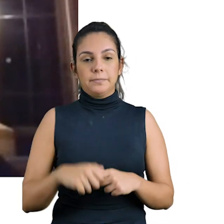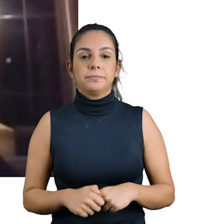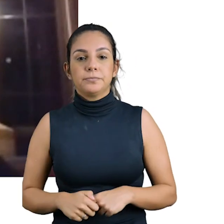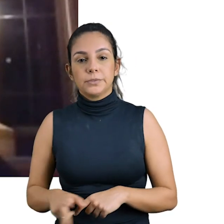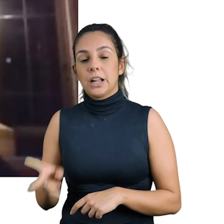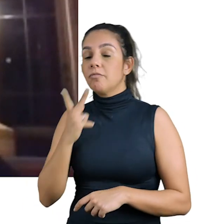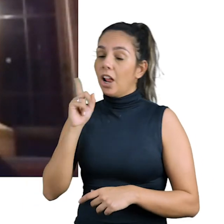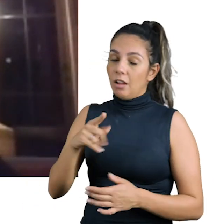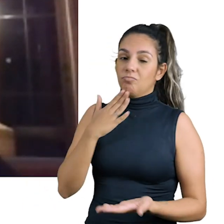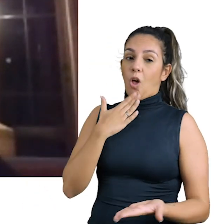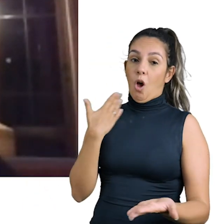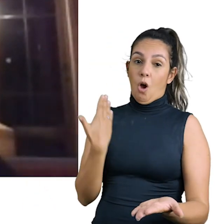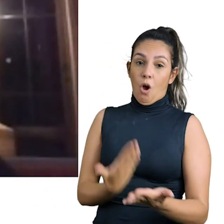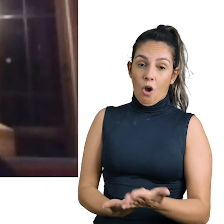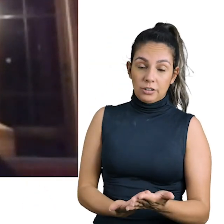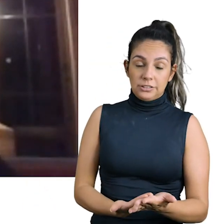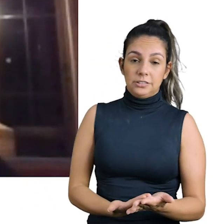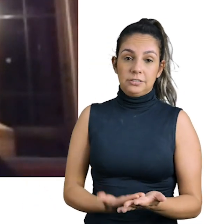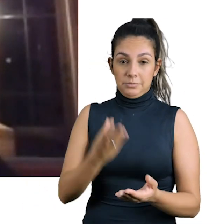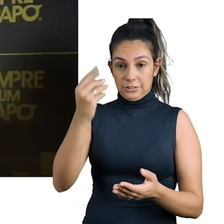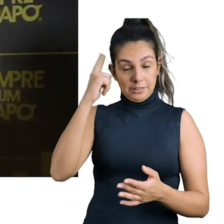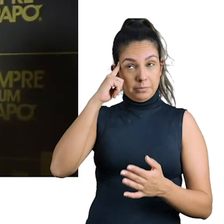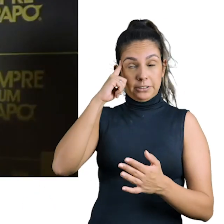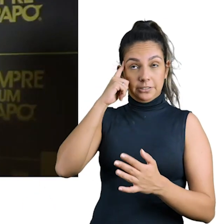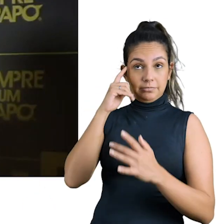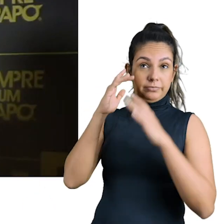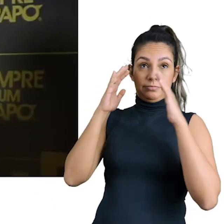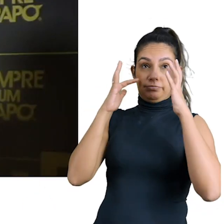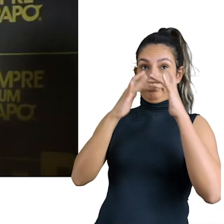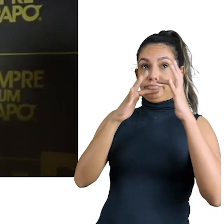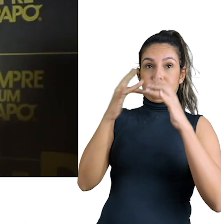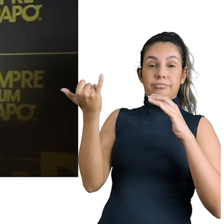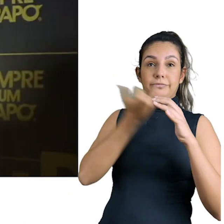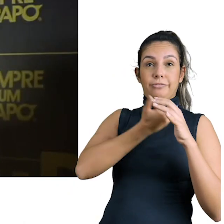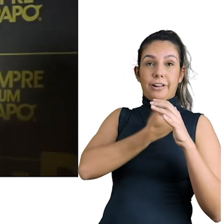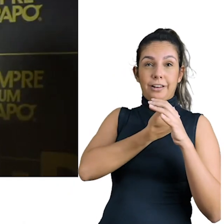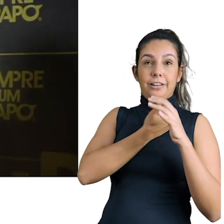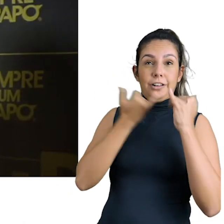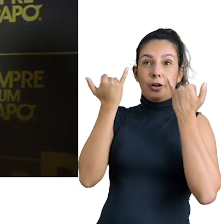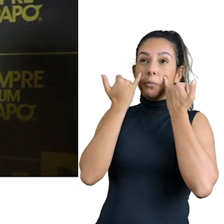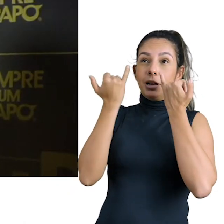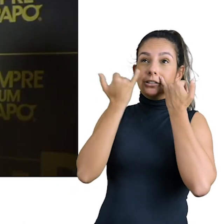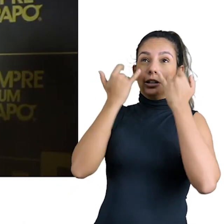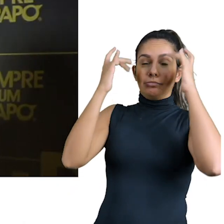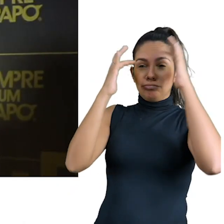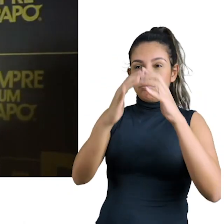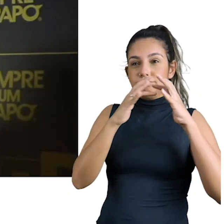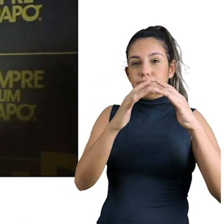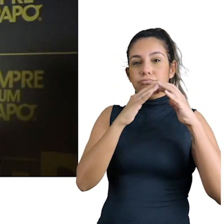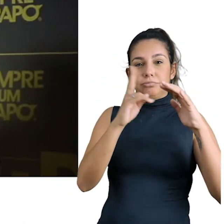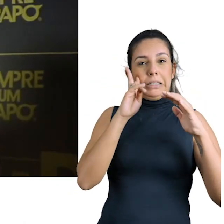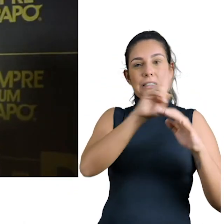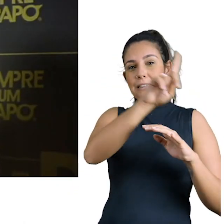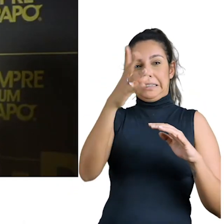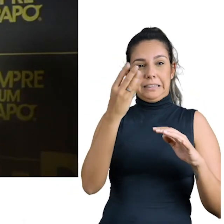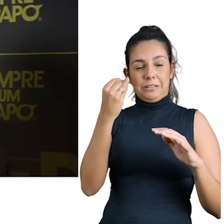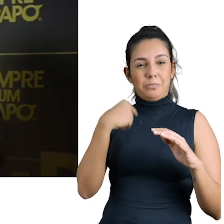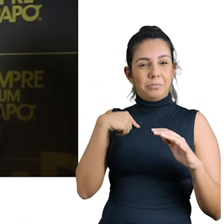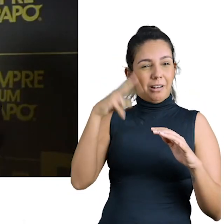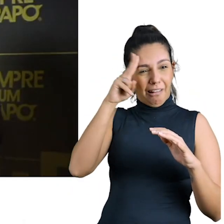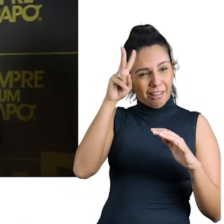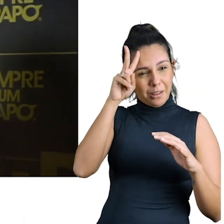Nossa, passando tanta coisa aqui pela cabeça na hora que você fala isso, porque não só existem,